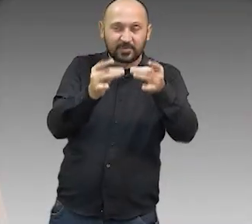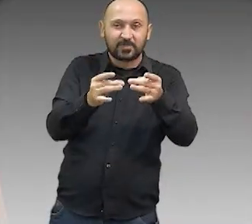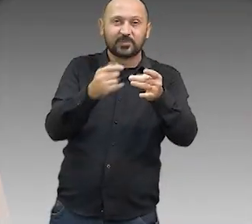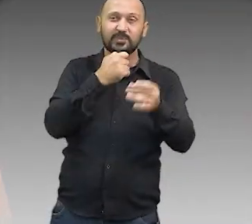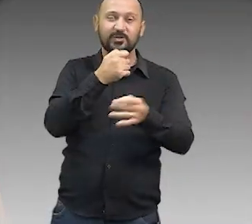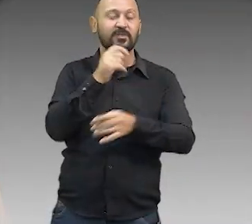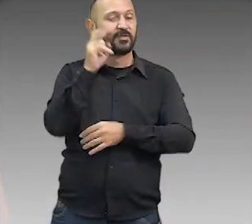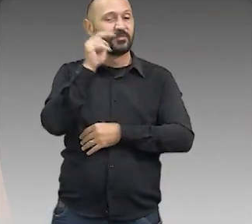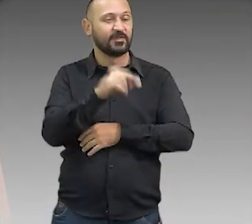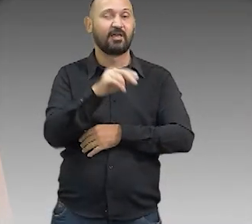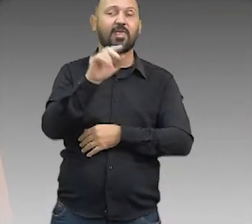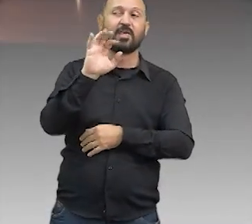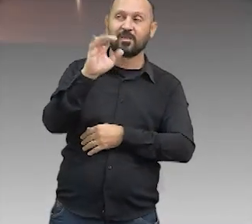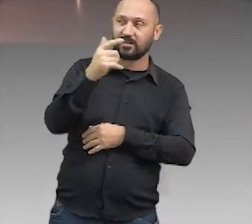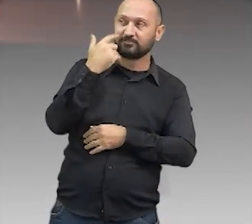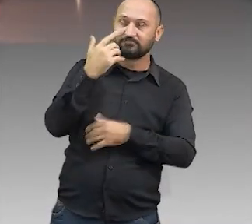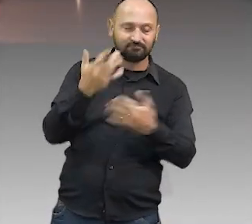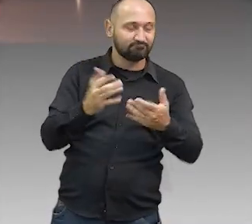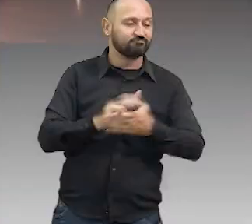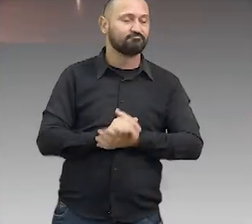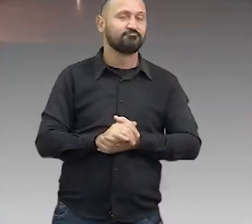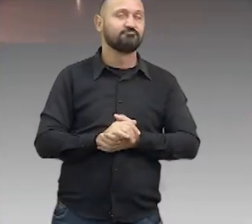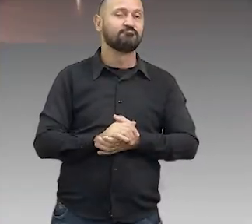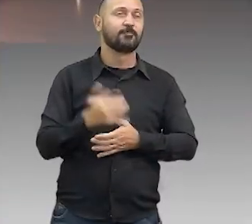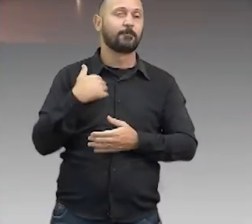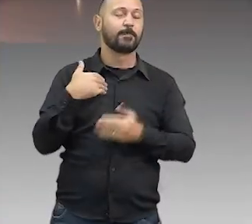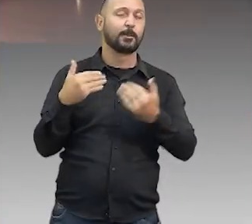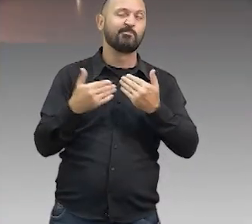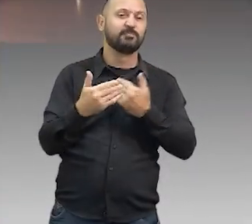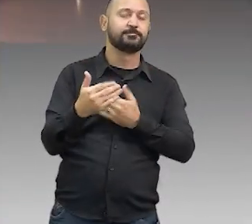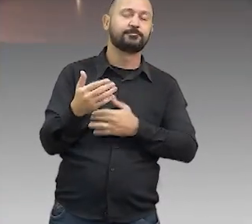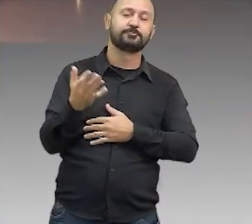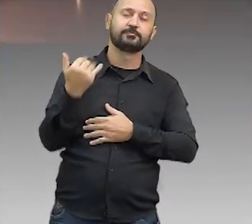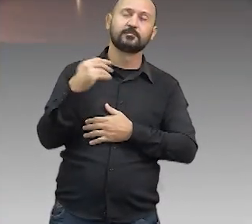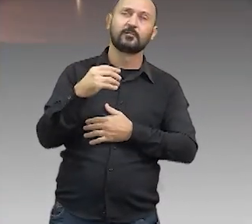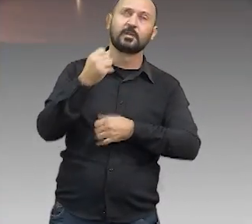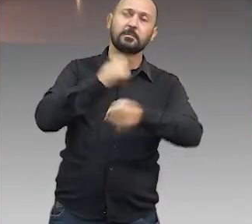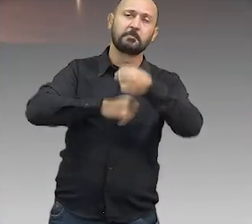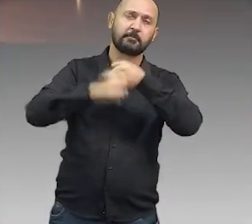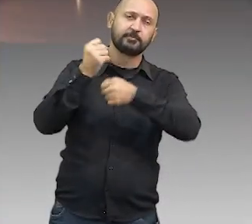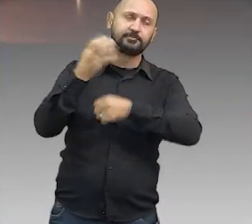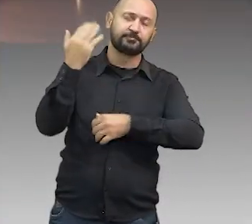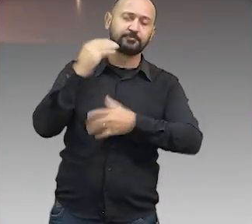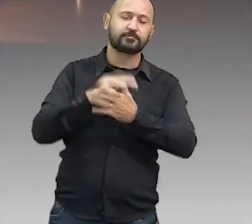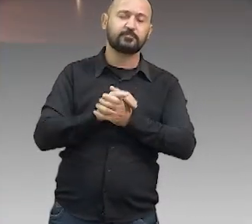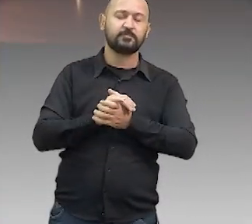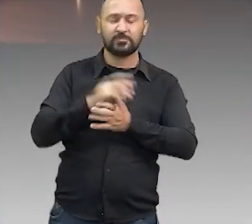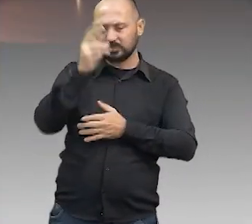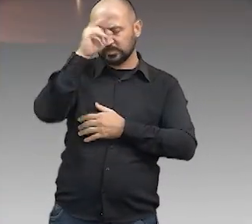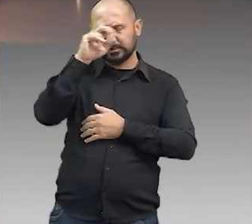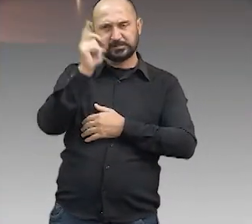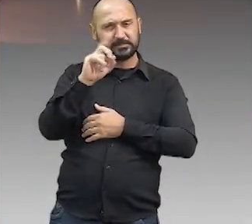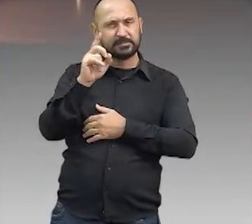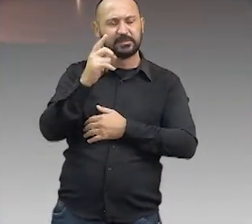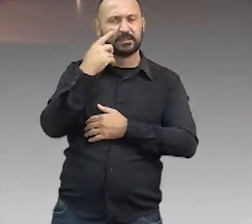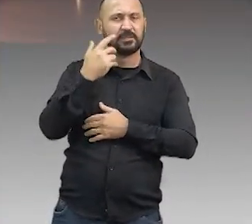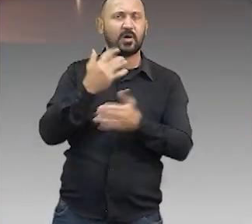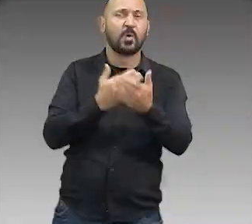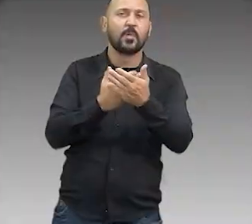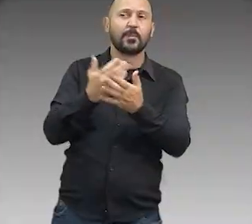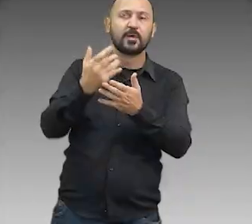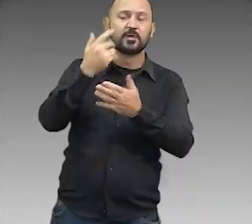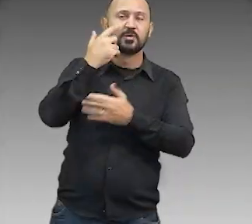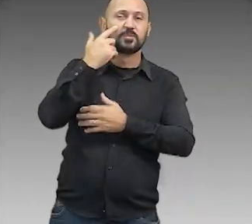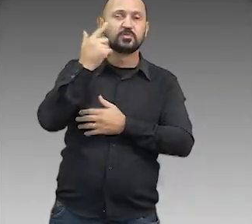do jornalista entra aí, né? Exatamente. E aí esse campo se expande. Há um ano passado, retrasado, eu não lembro direito,